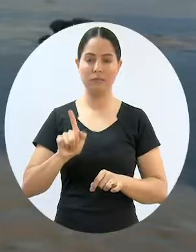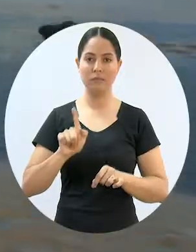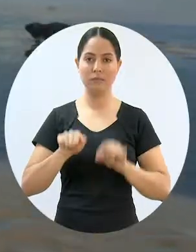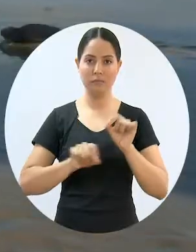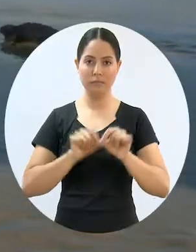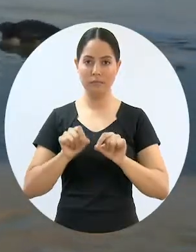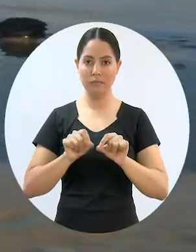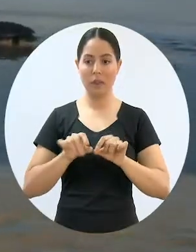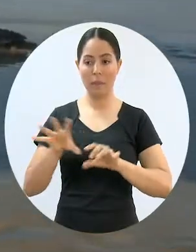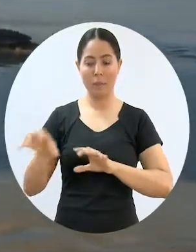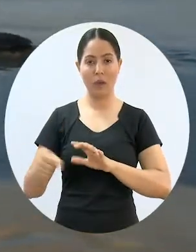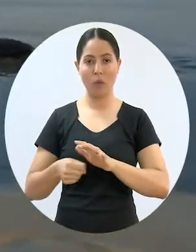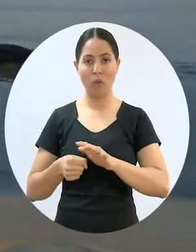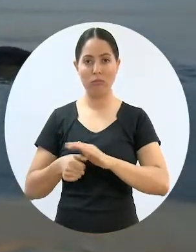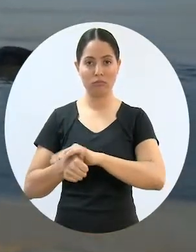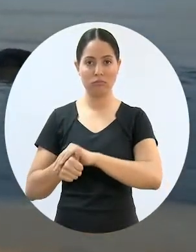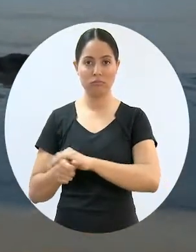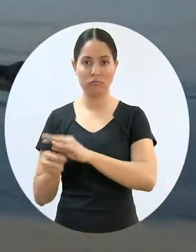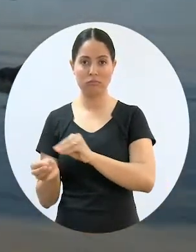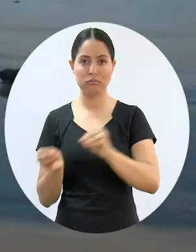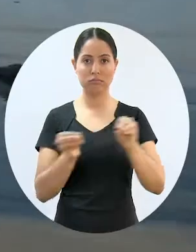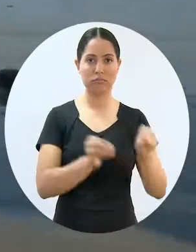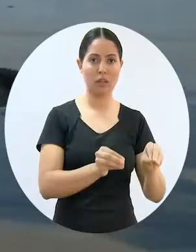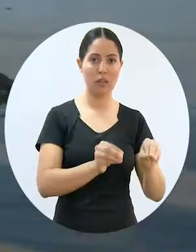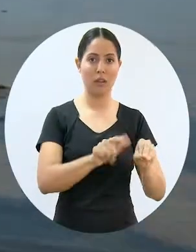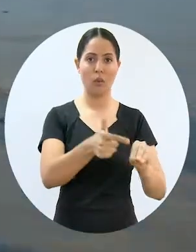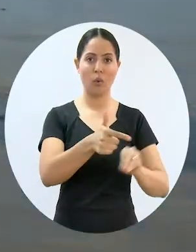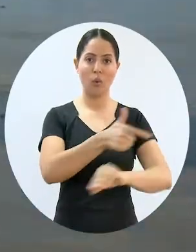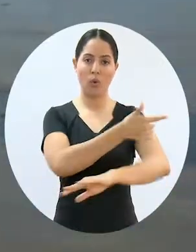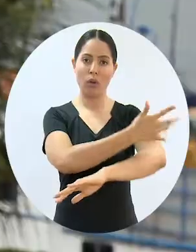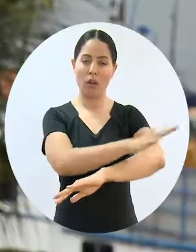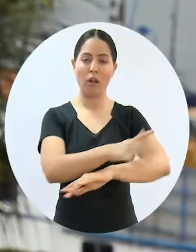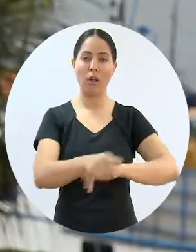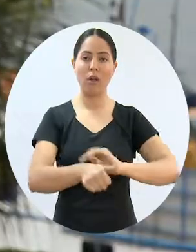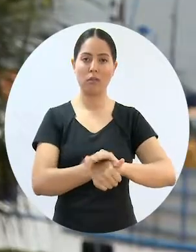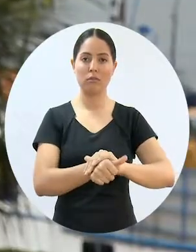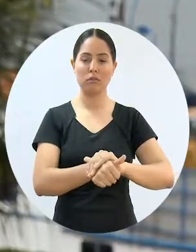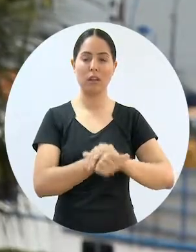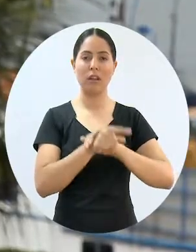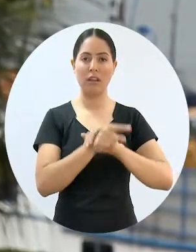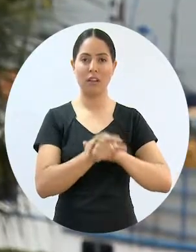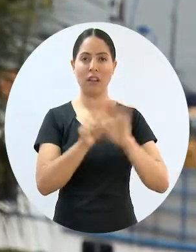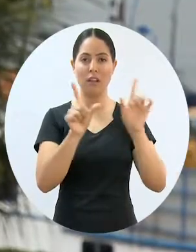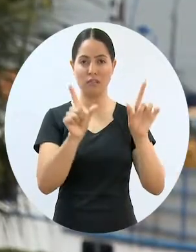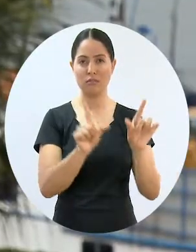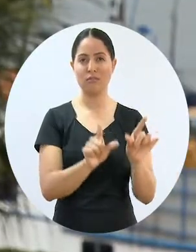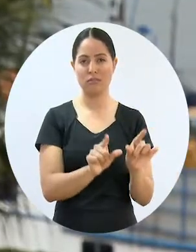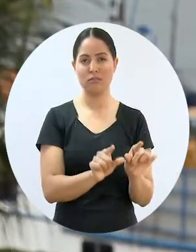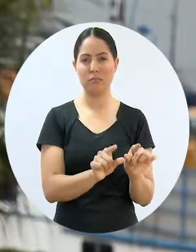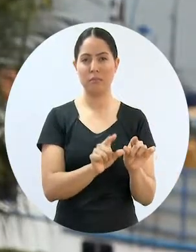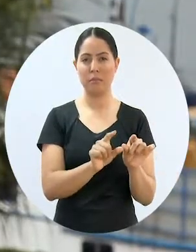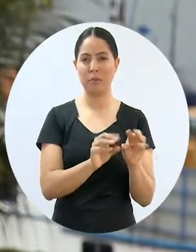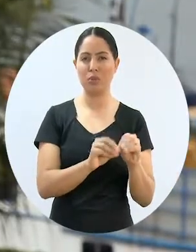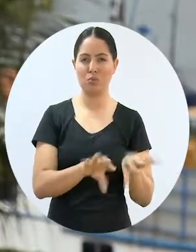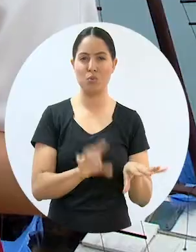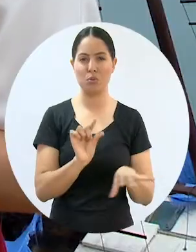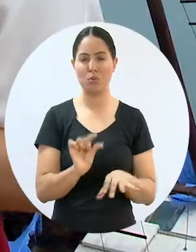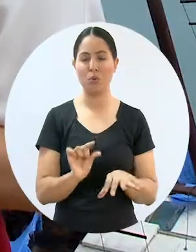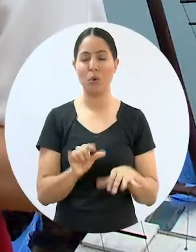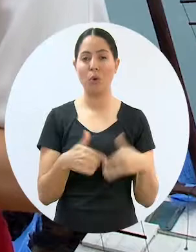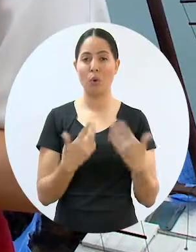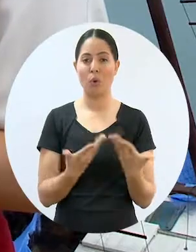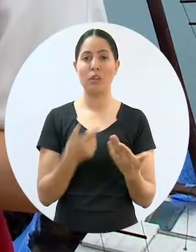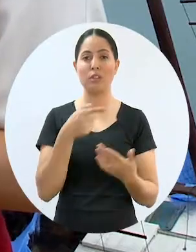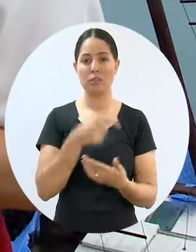que fez a retenção delas e levou elas para a praia de Pirangi, onde os incidentes estavam de menor proporção,